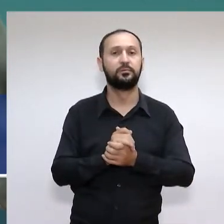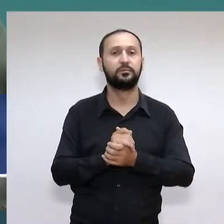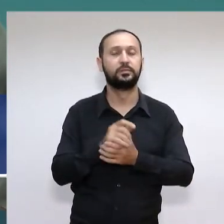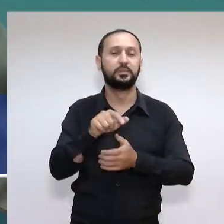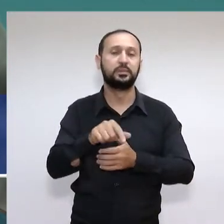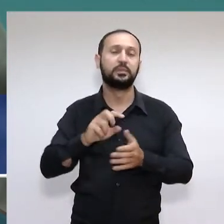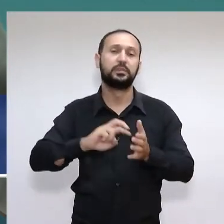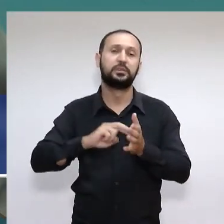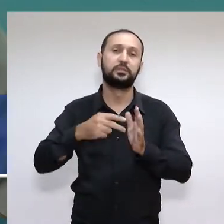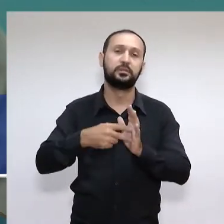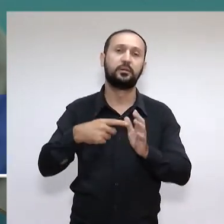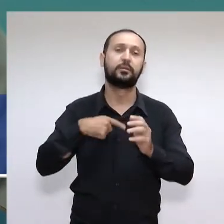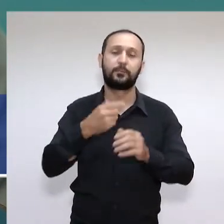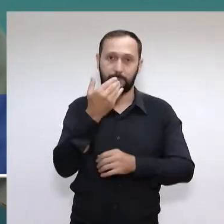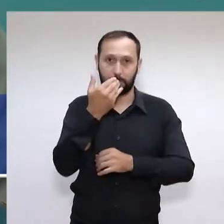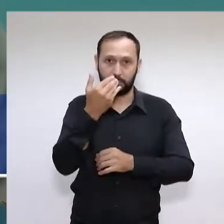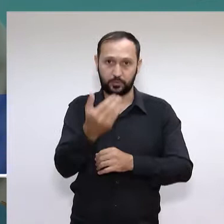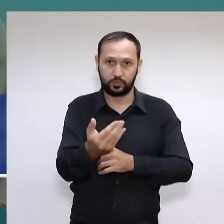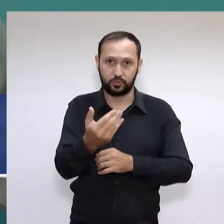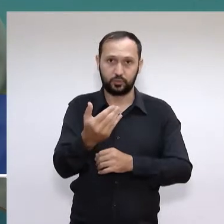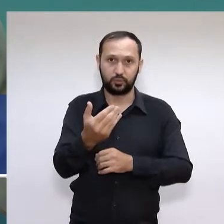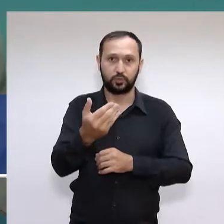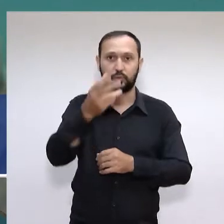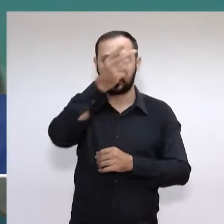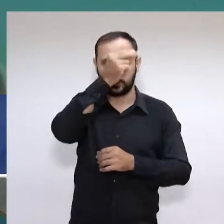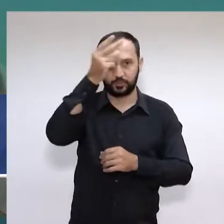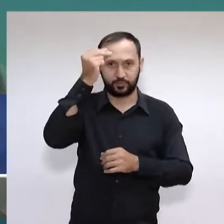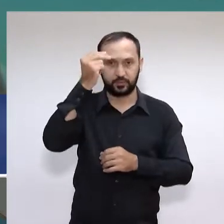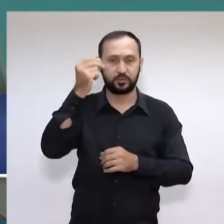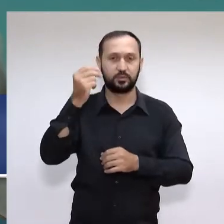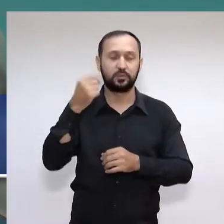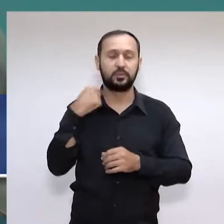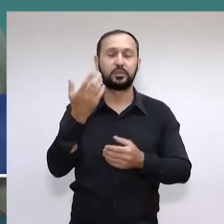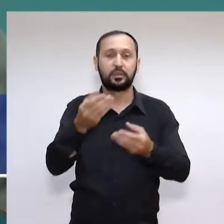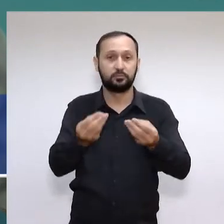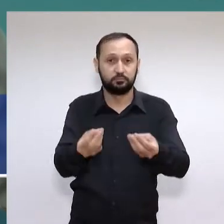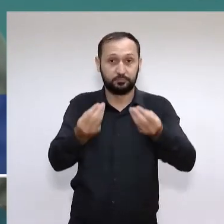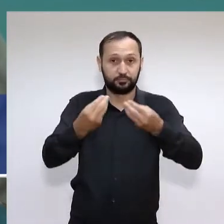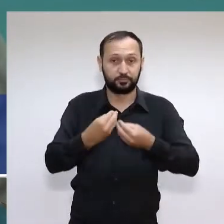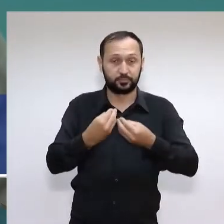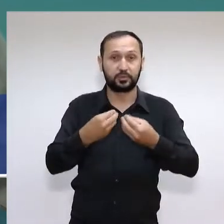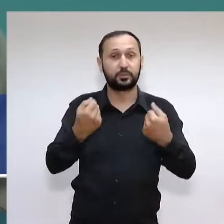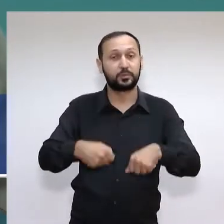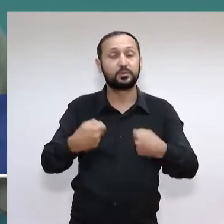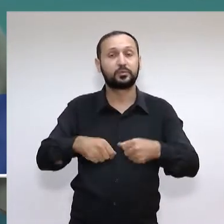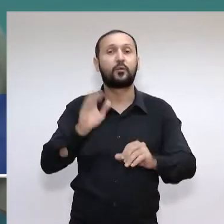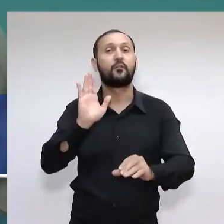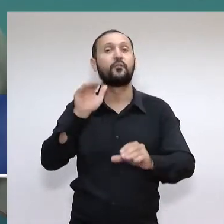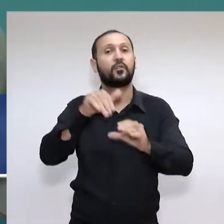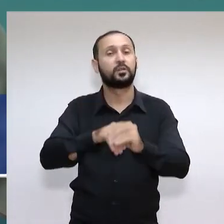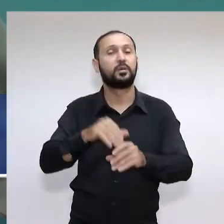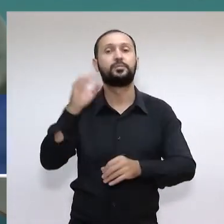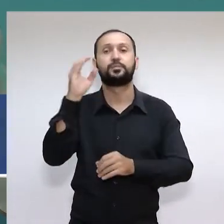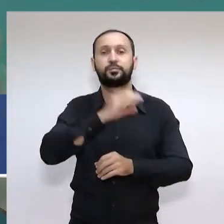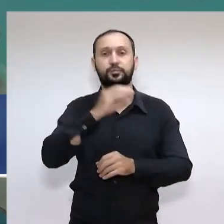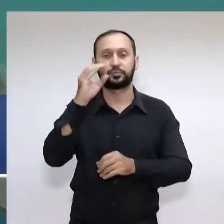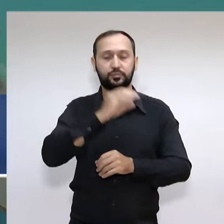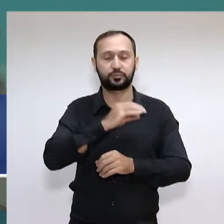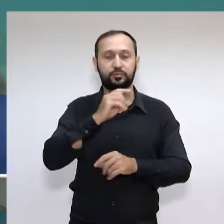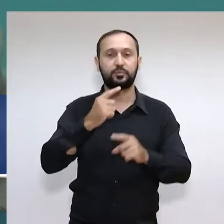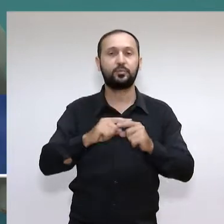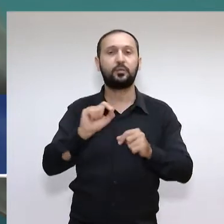Covid-19. E, nesse sentido, então, houve a solicitação do prefeito, e nós tivemos que votar muito rápido na Comissão de Constituição e Justiça,